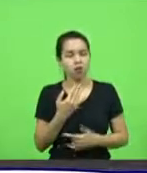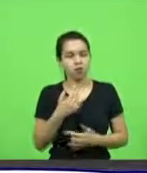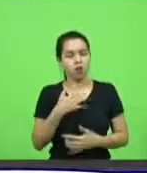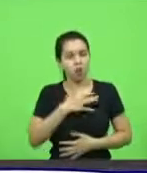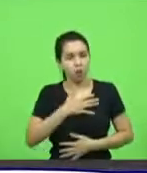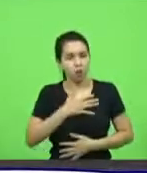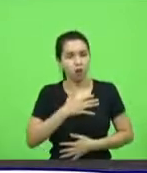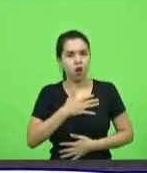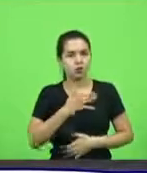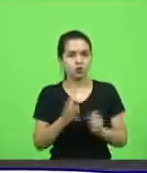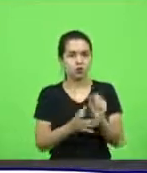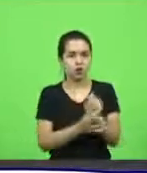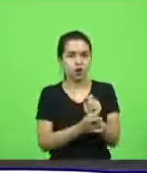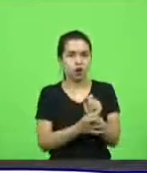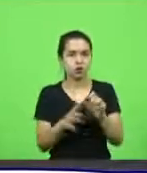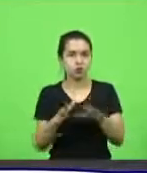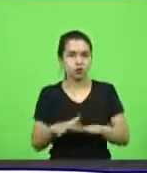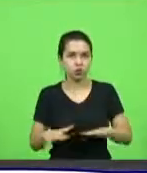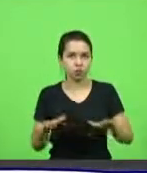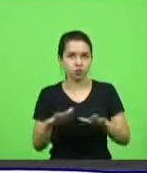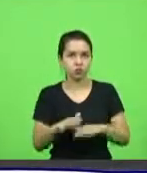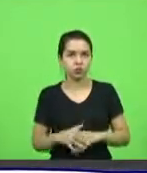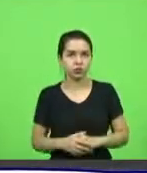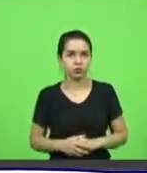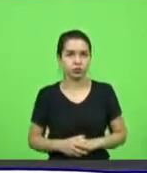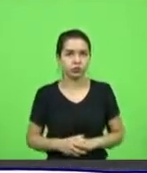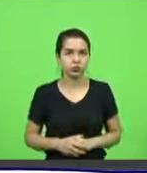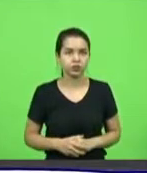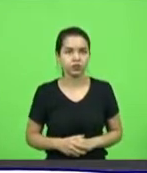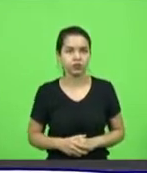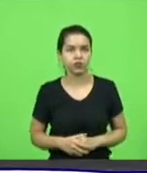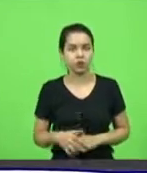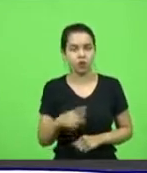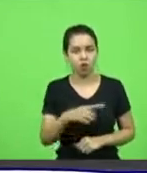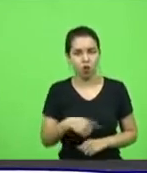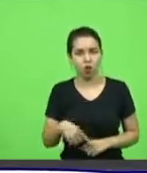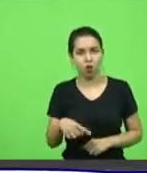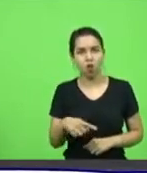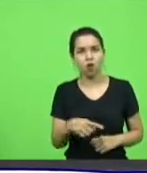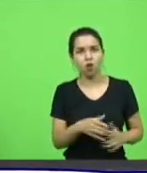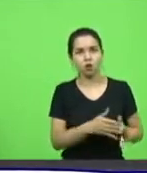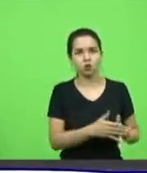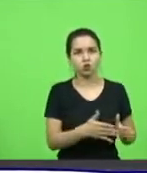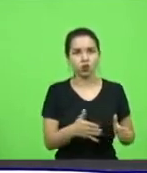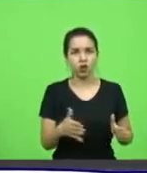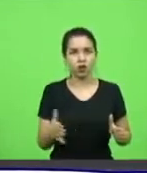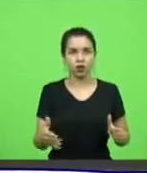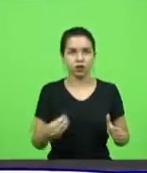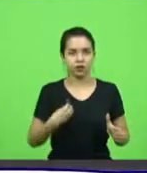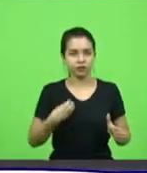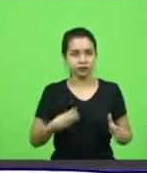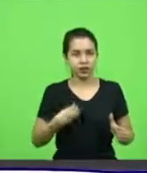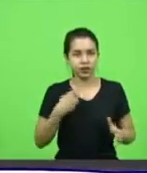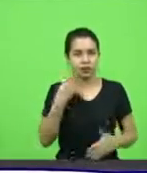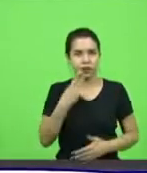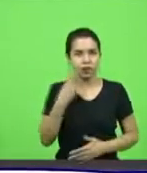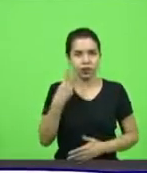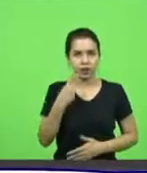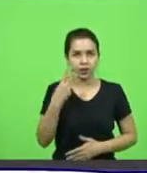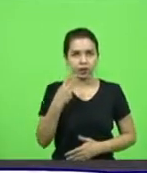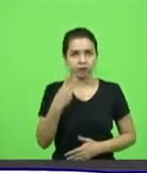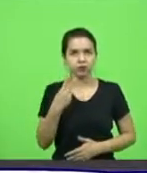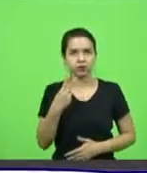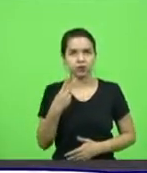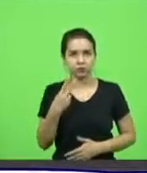seu presidente nós durante a nossa vida aí parlamentar e